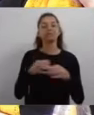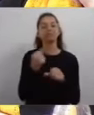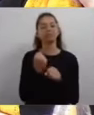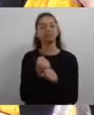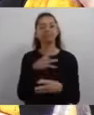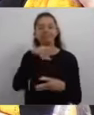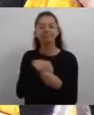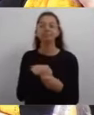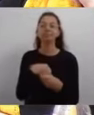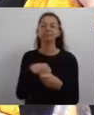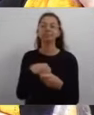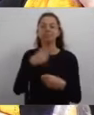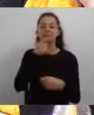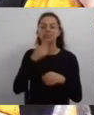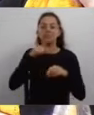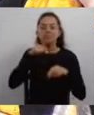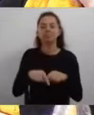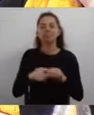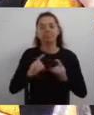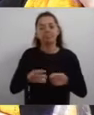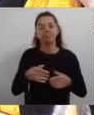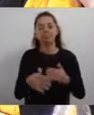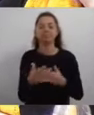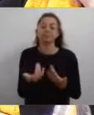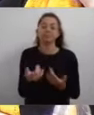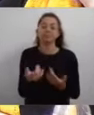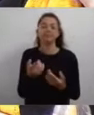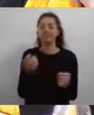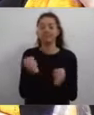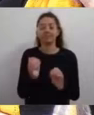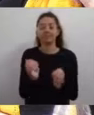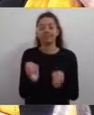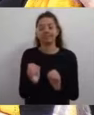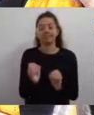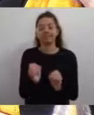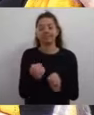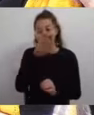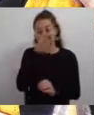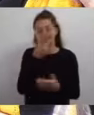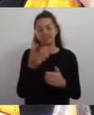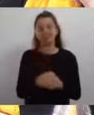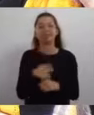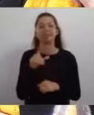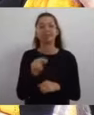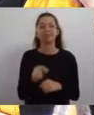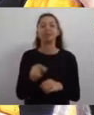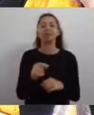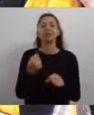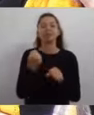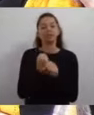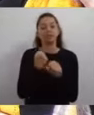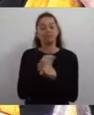processo. Não o foi e é de lamentar. De referir que a estrutura nuclear dos serviços do município mantém